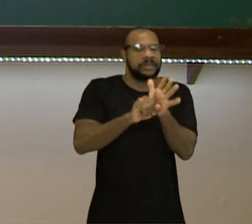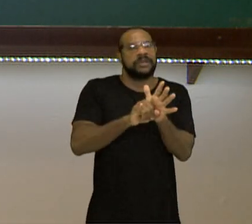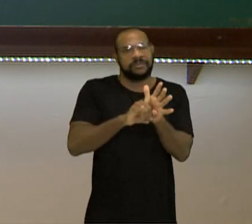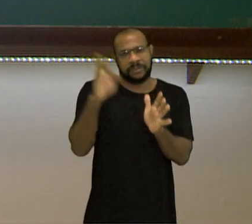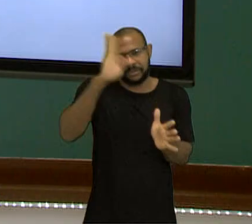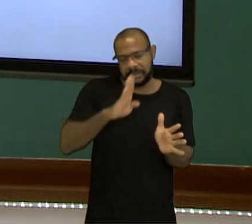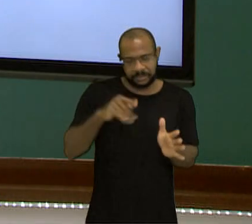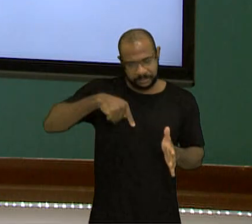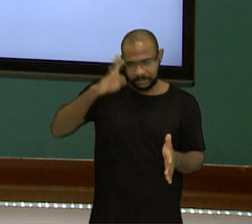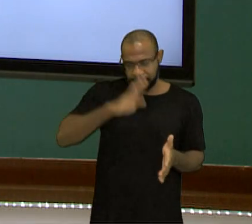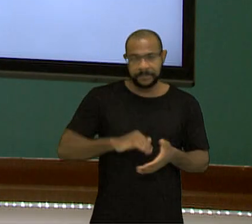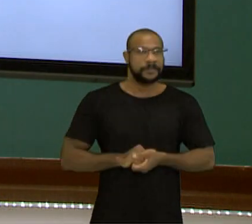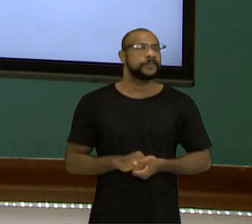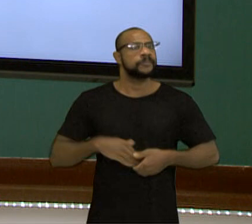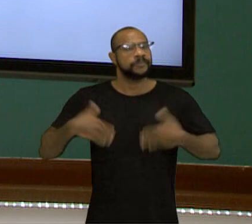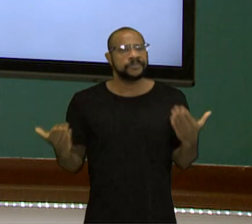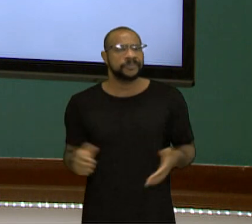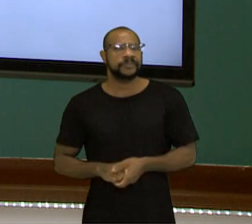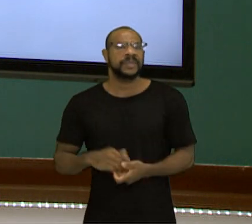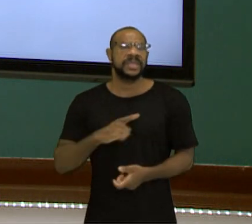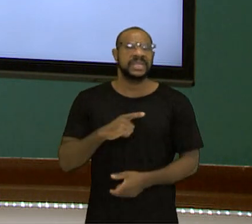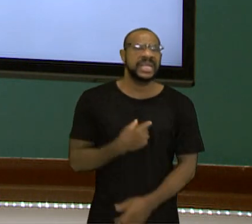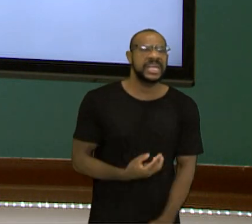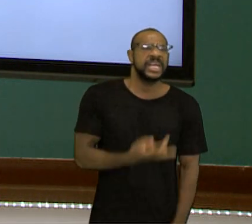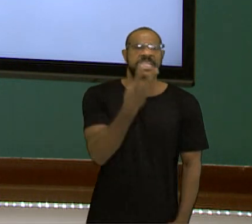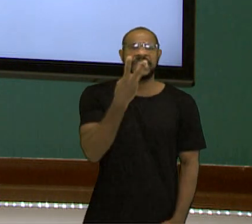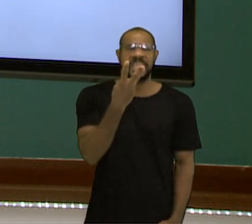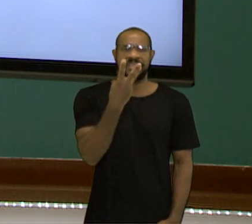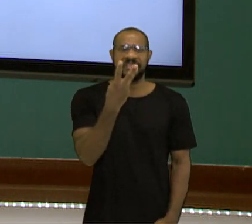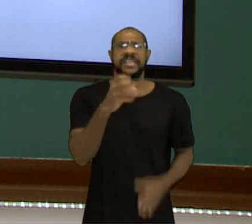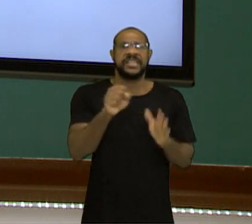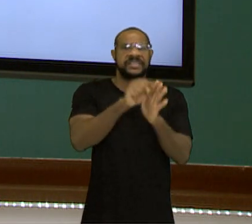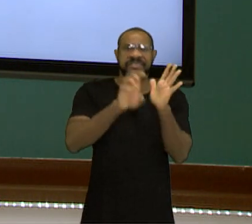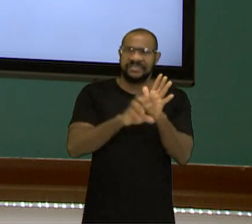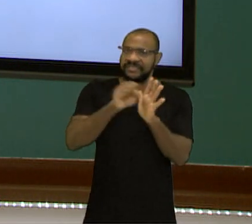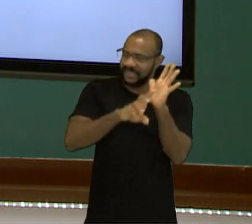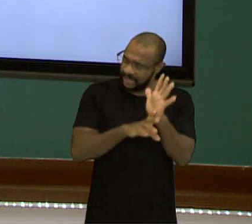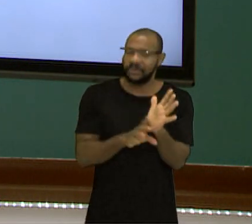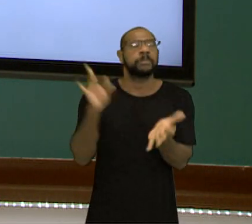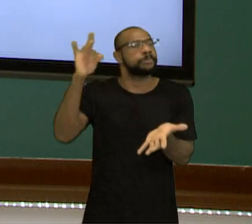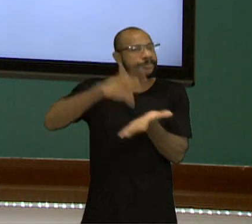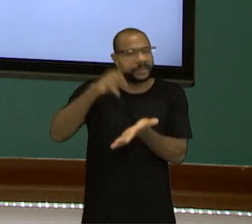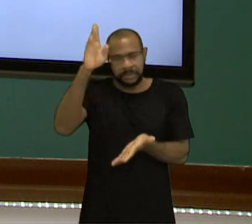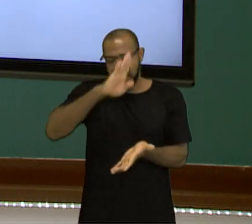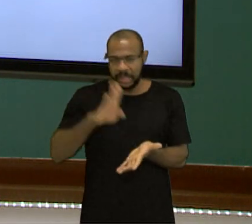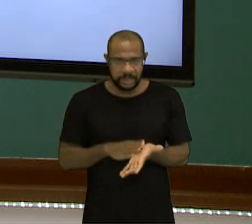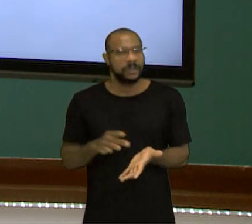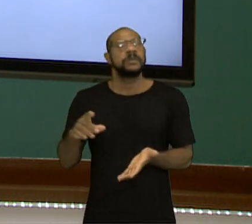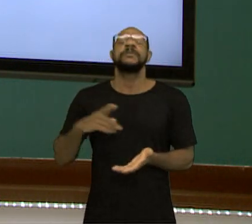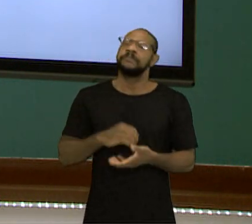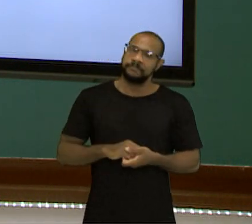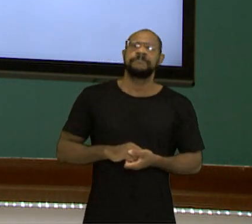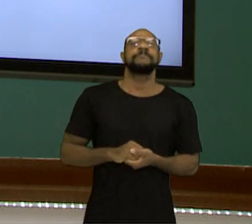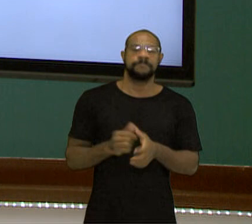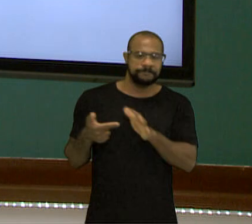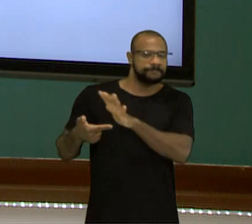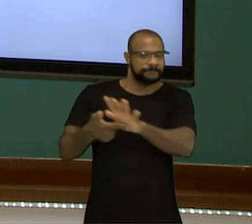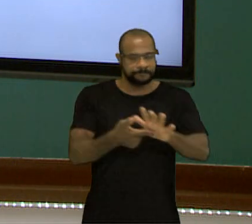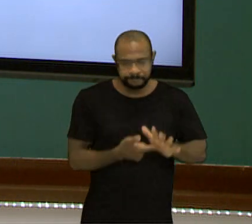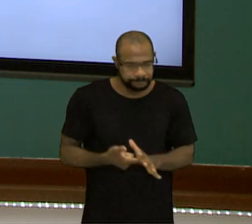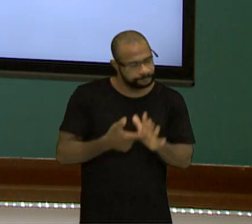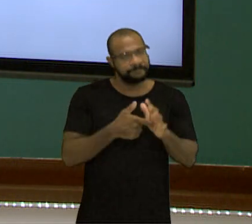mais de 3 séculos de escravidão aqui no Brasil, oficializada, né, até ela ser declarada extinta no